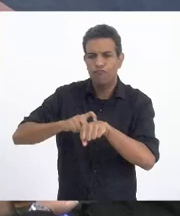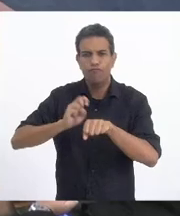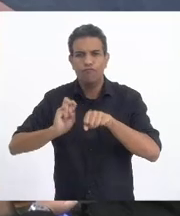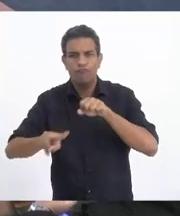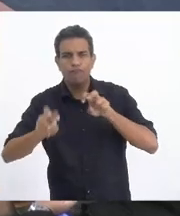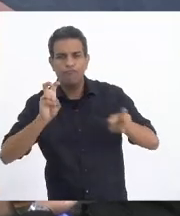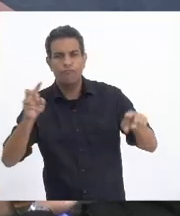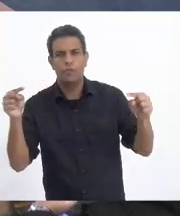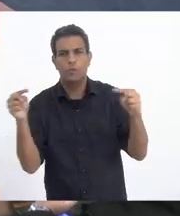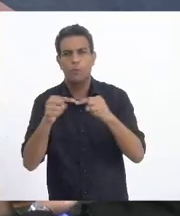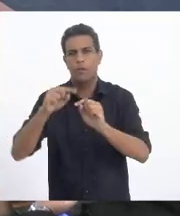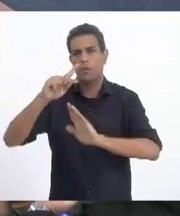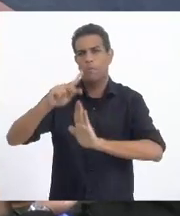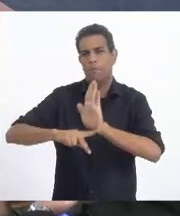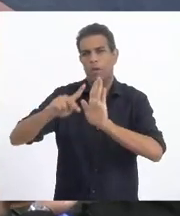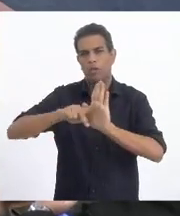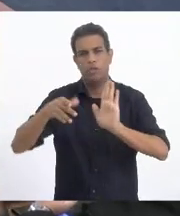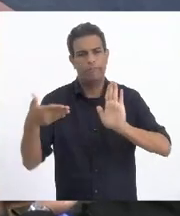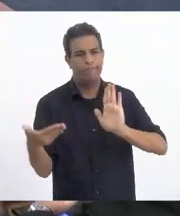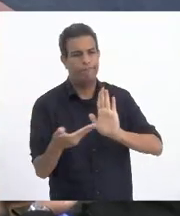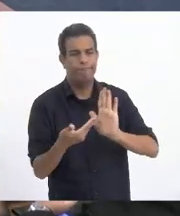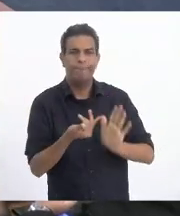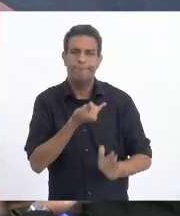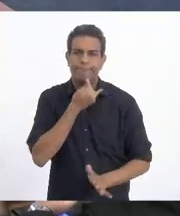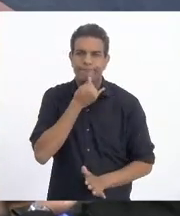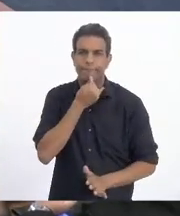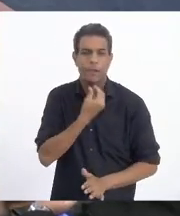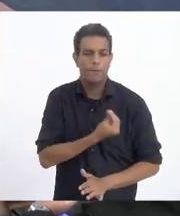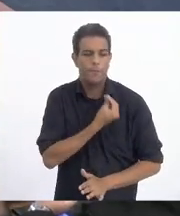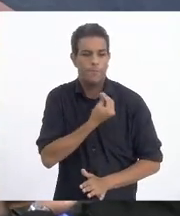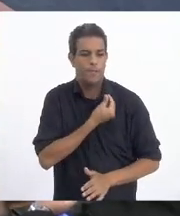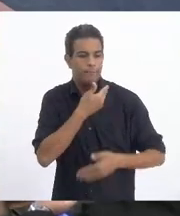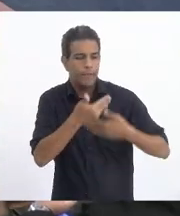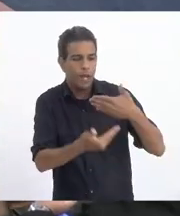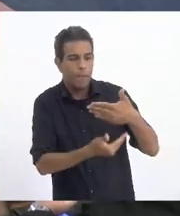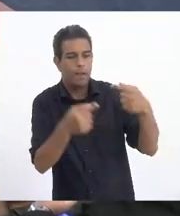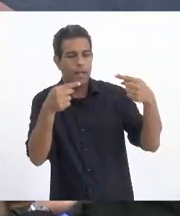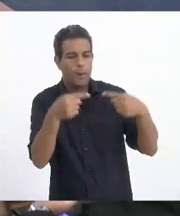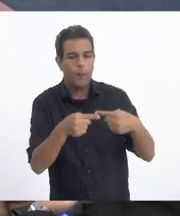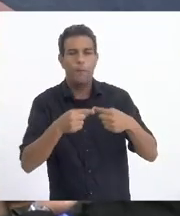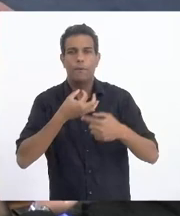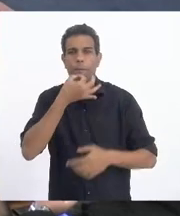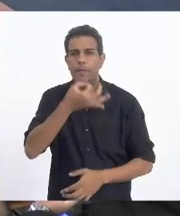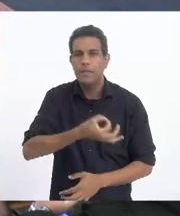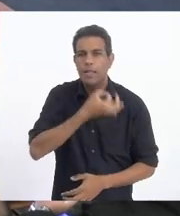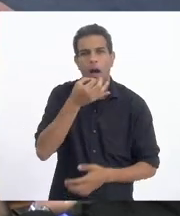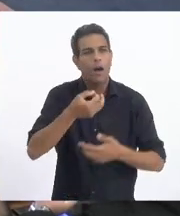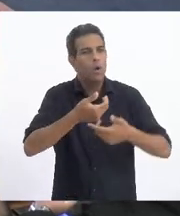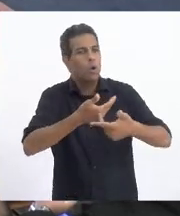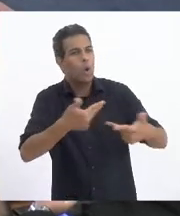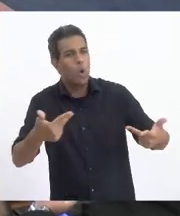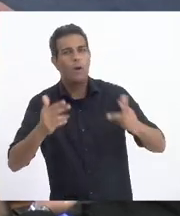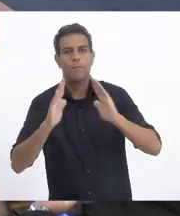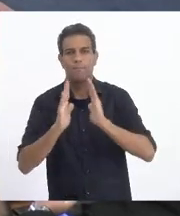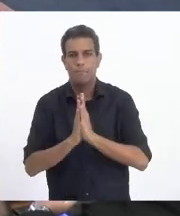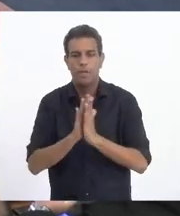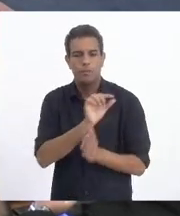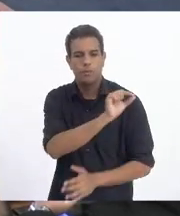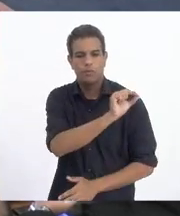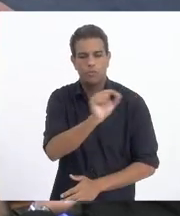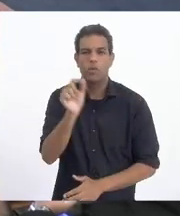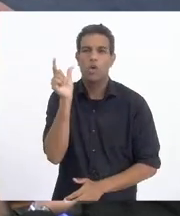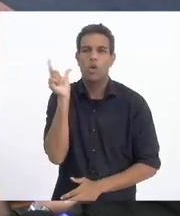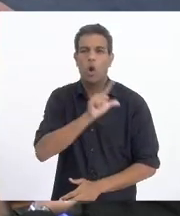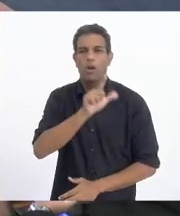olharmos o projeto. Infelizmente, nós não tivemos como participar do projeto, opinar. Ele, gentilmente, é